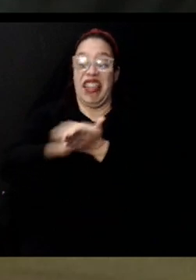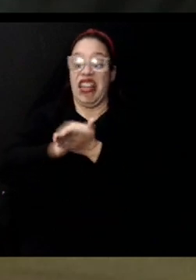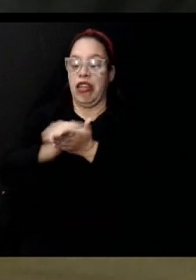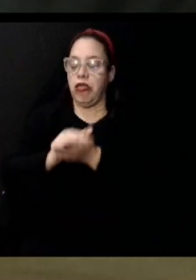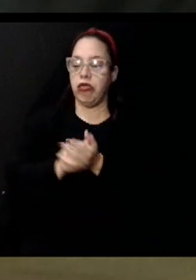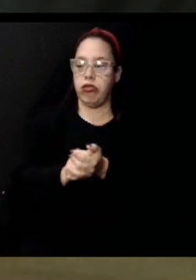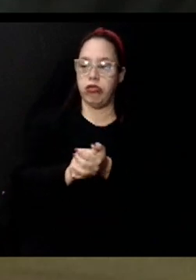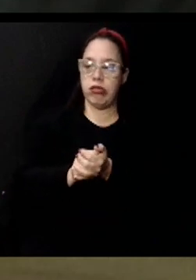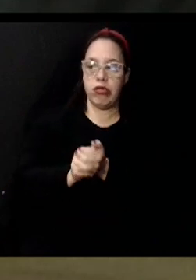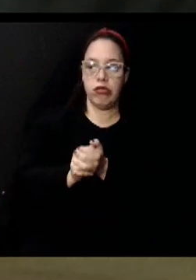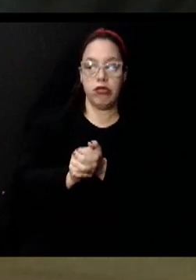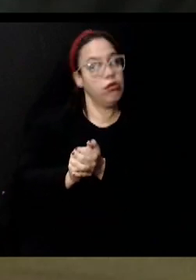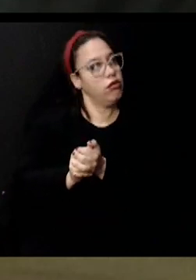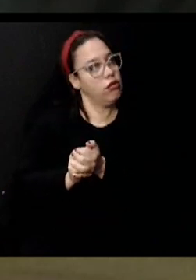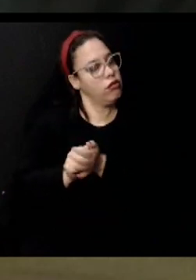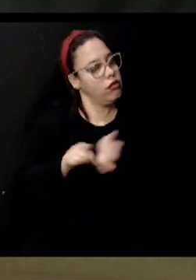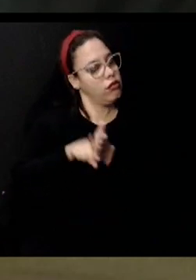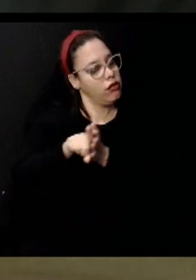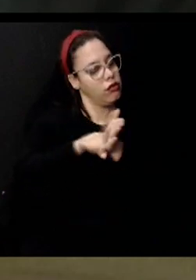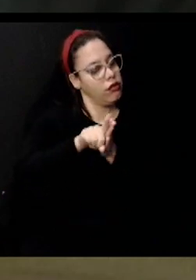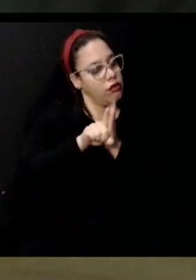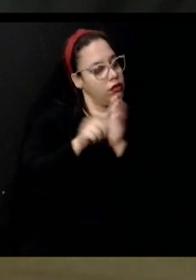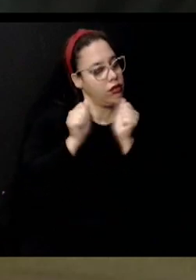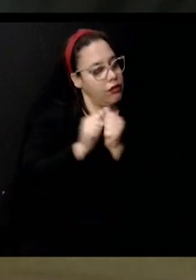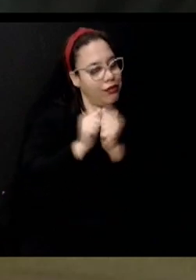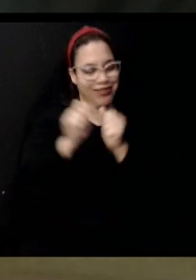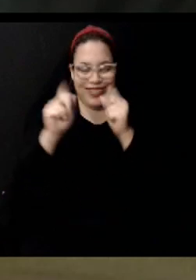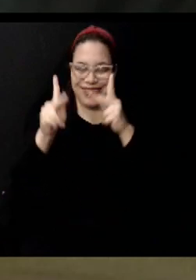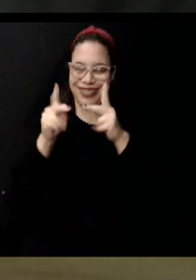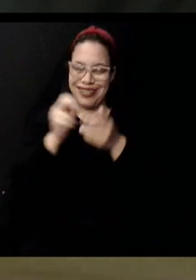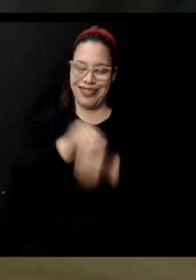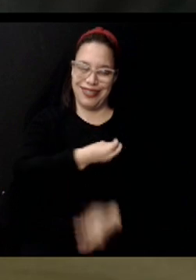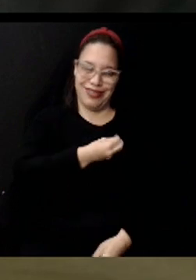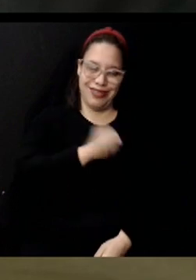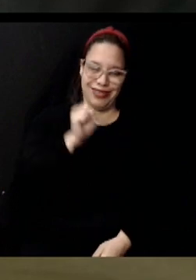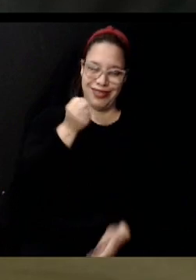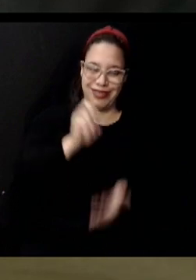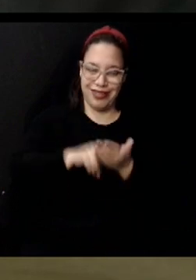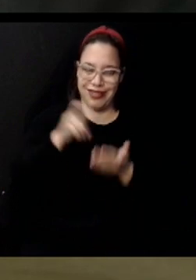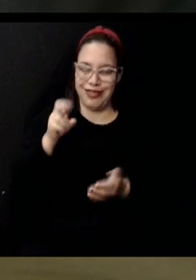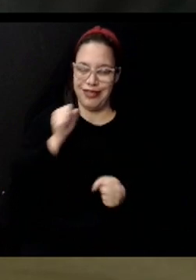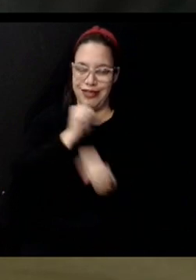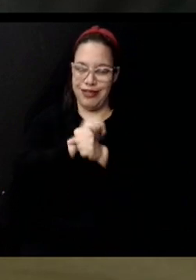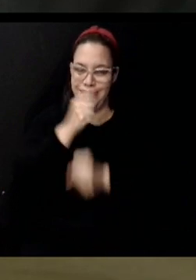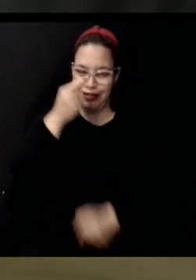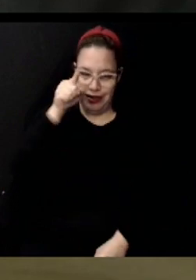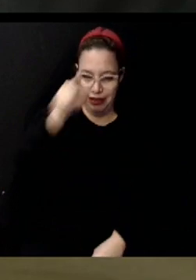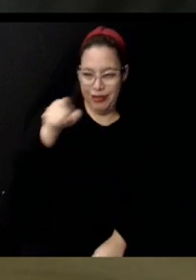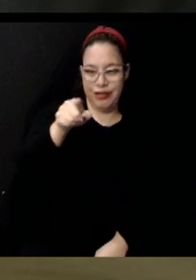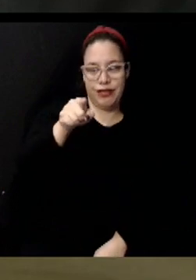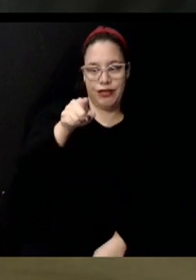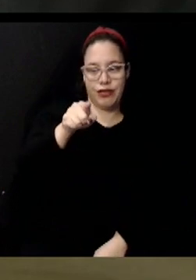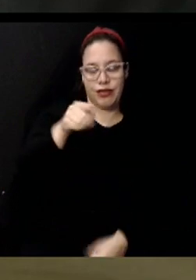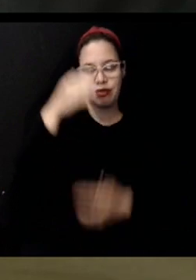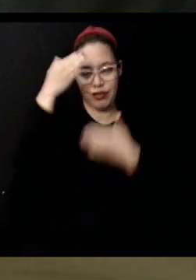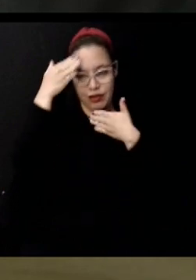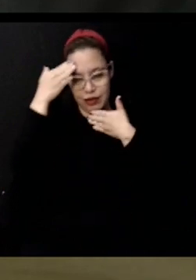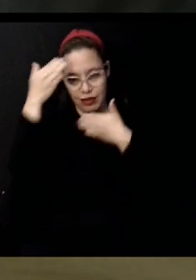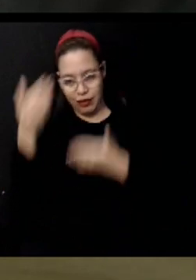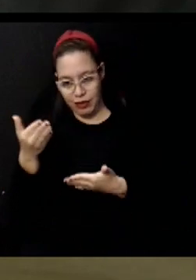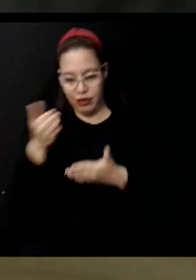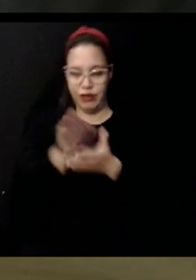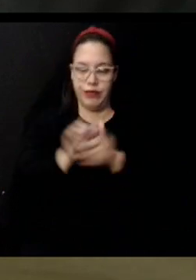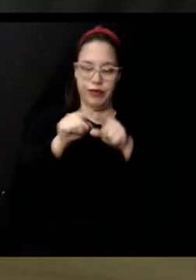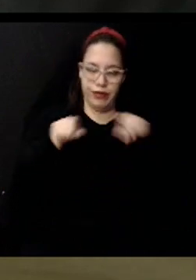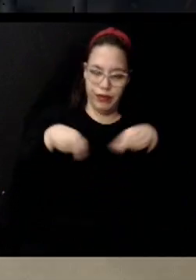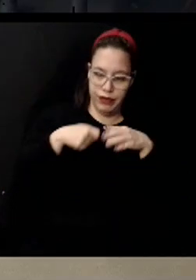seu comentário para estar conosco, tá bom? É ao vivo amanhã às 8 da manhã. Esperamos por você e agradecemos então a nossa equipe, a sua audiência,